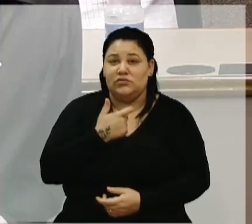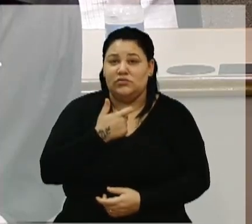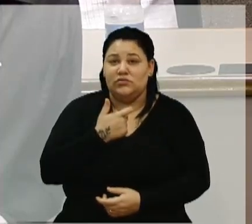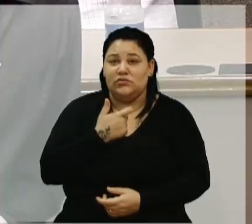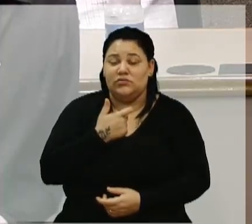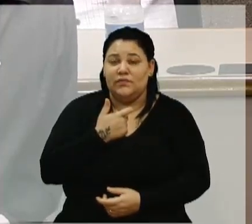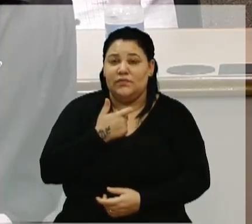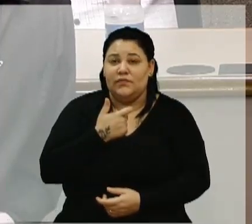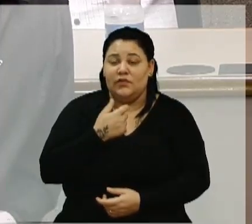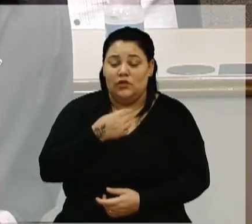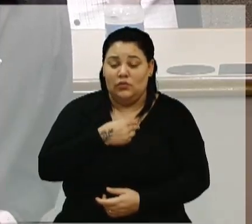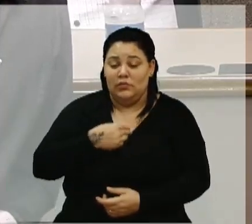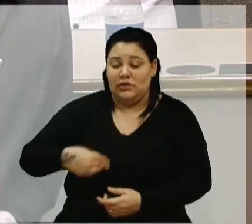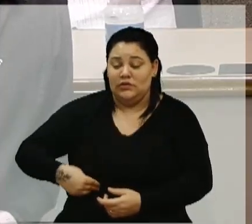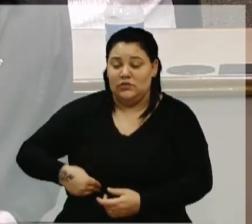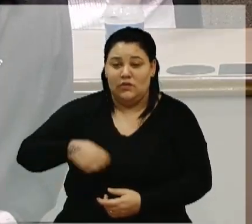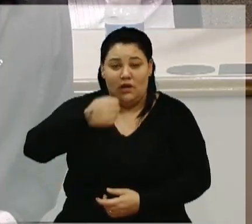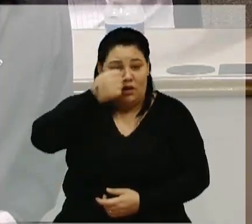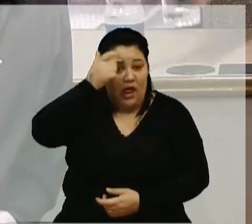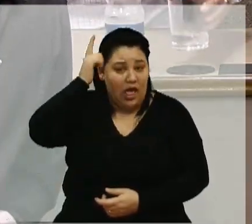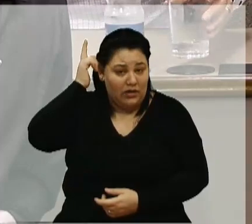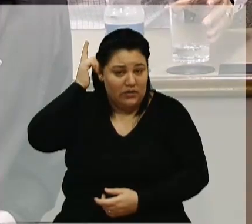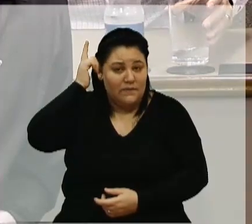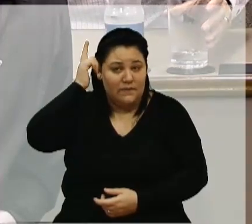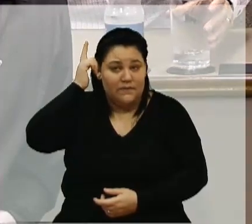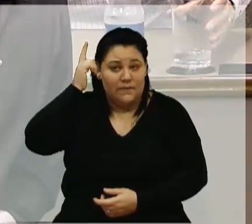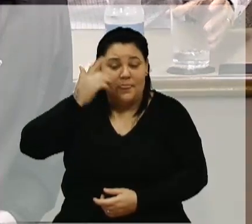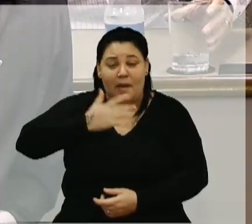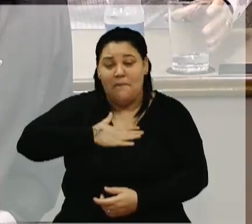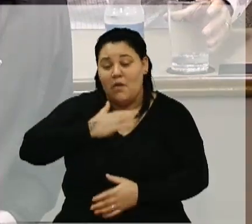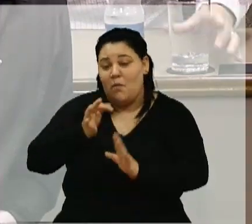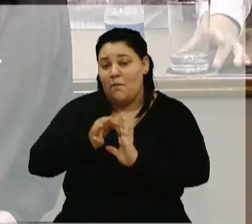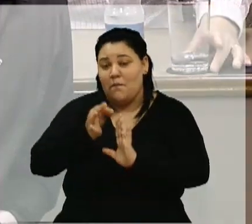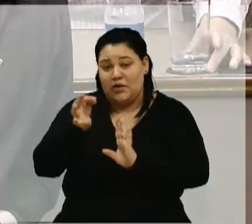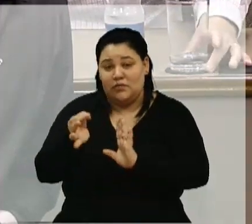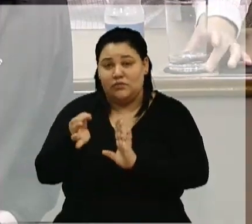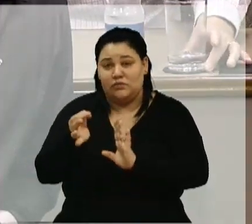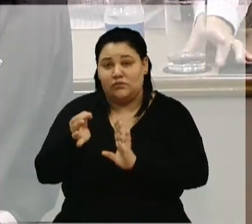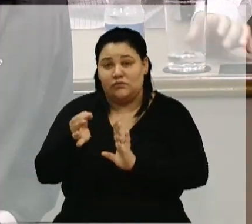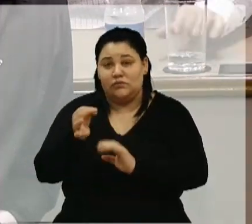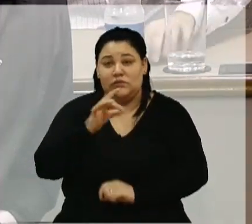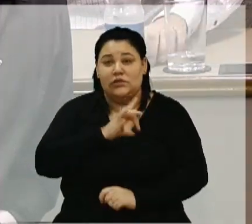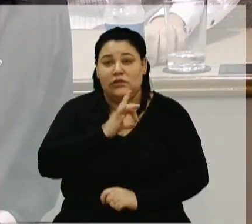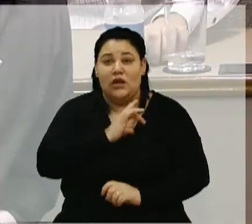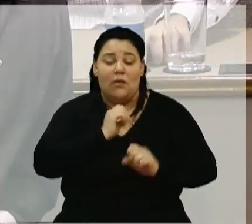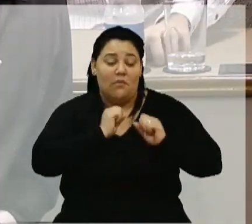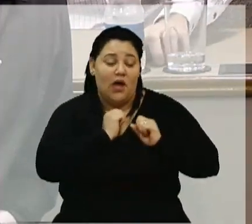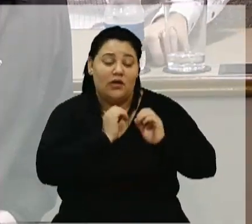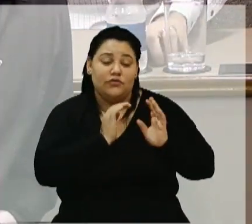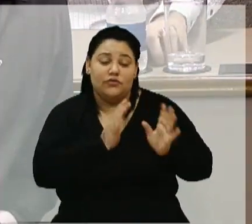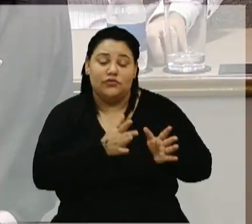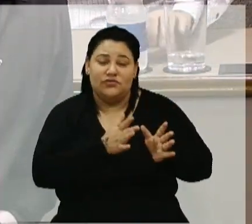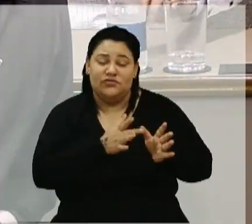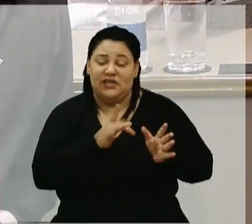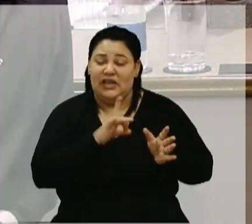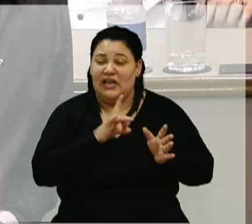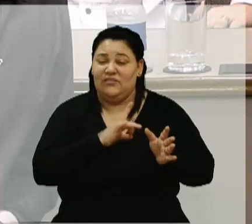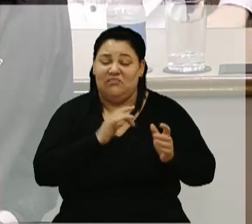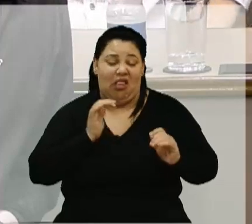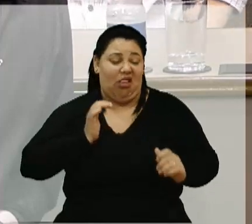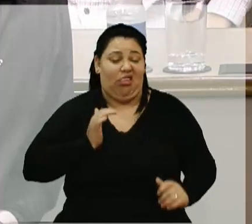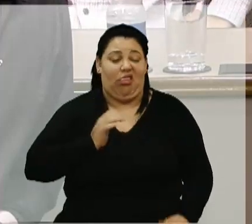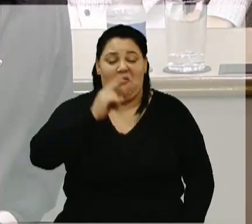ministro nessa condição, especialmente que, no meu ponto de vista, ele tem agido com muita autoridade, como